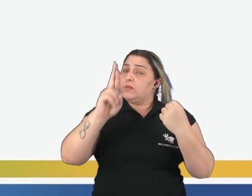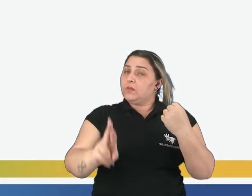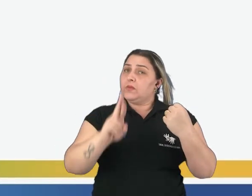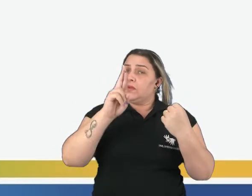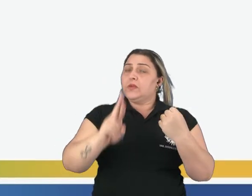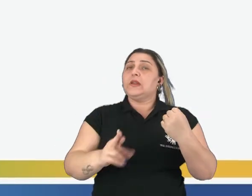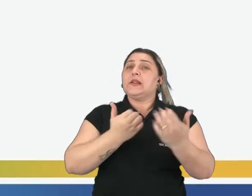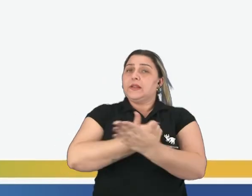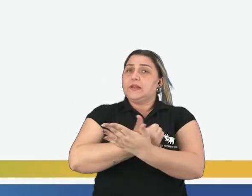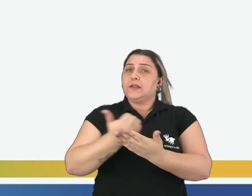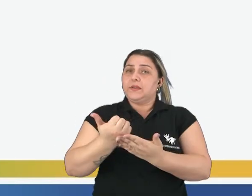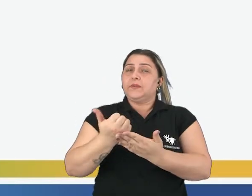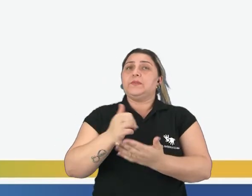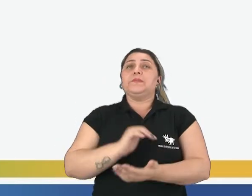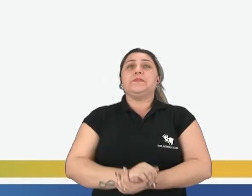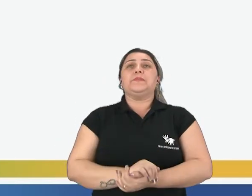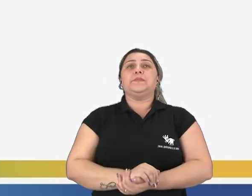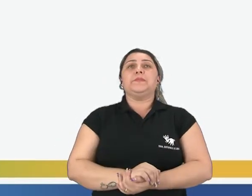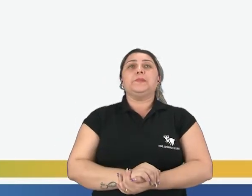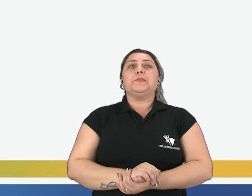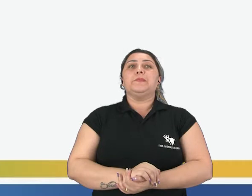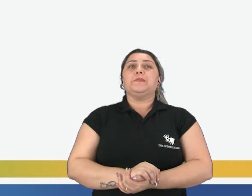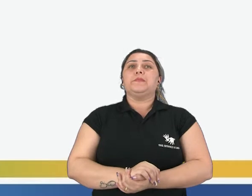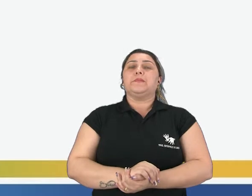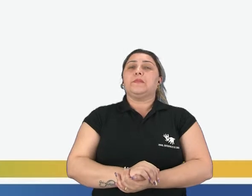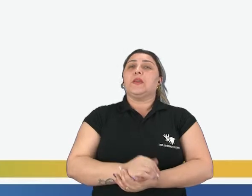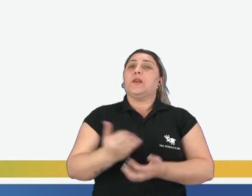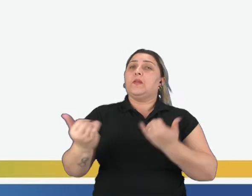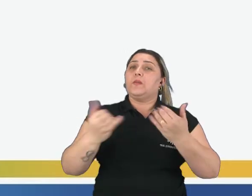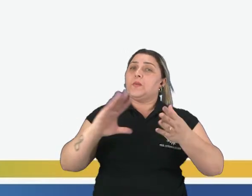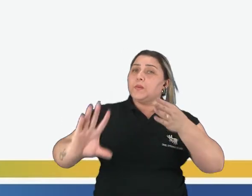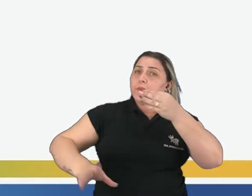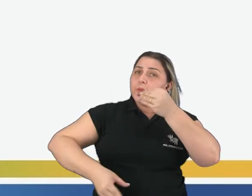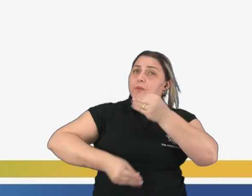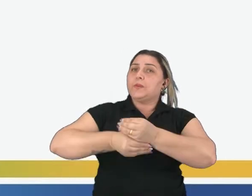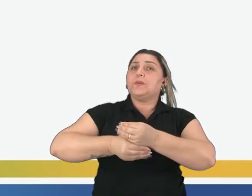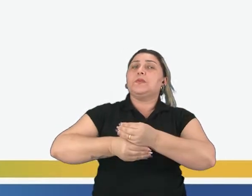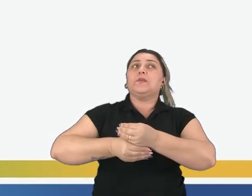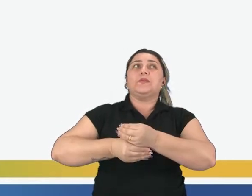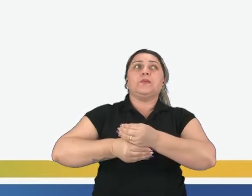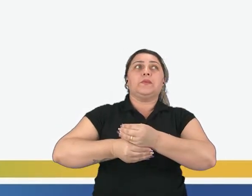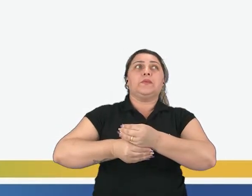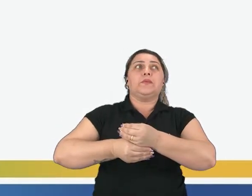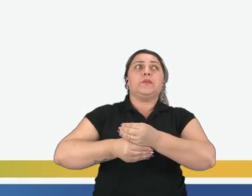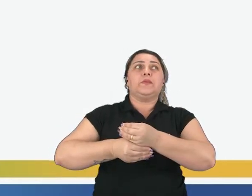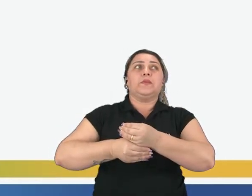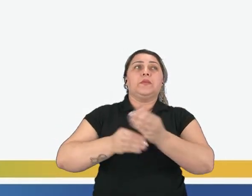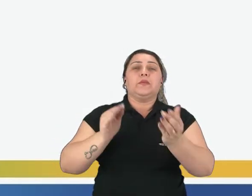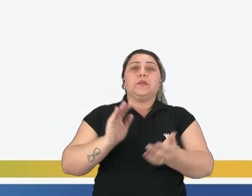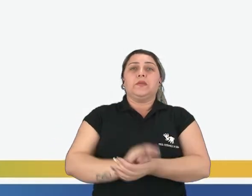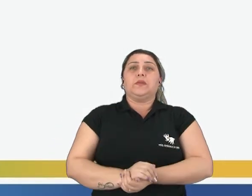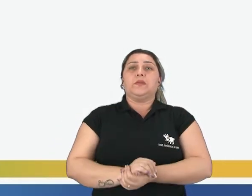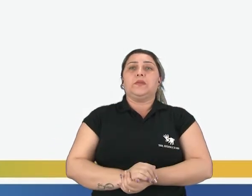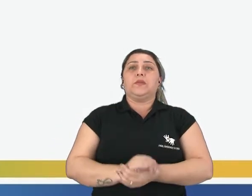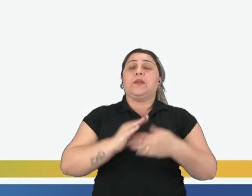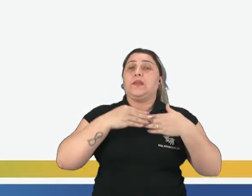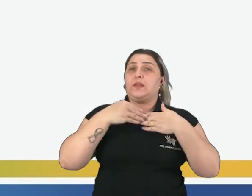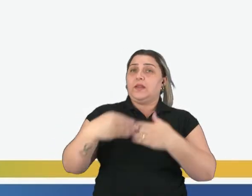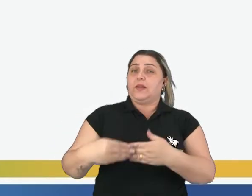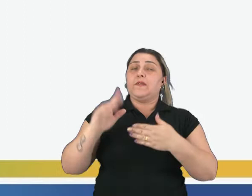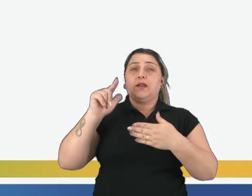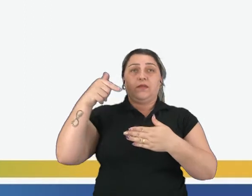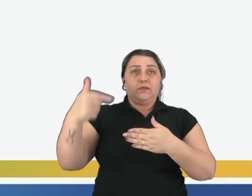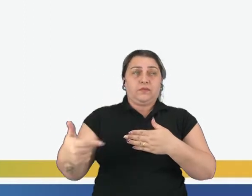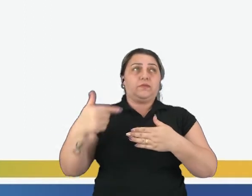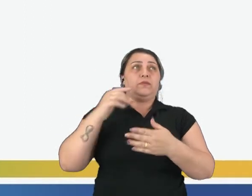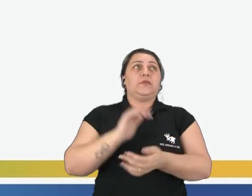resultado desta ação. Uma completa informação da outra. Um fato, gente, leva a